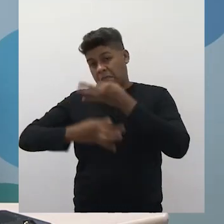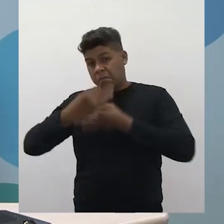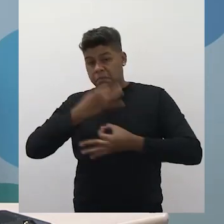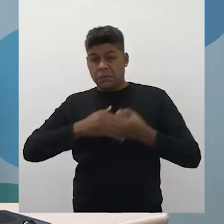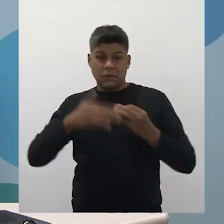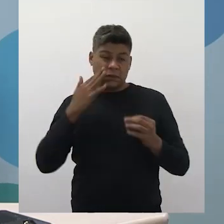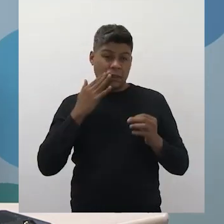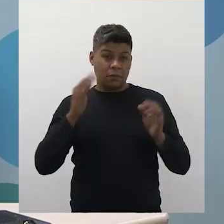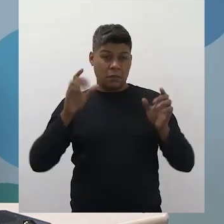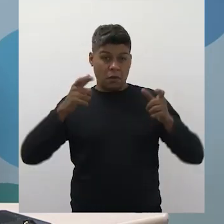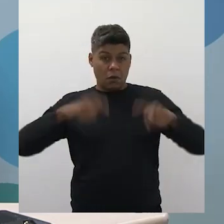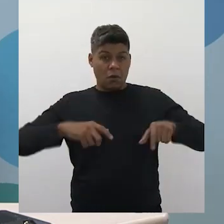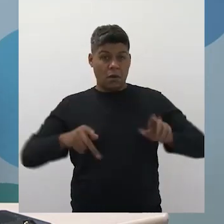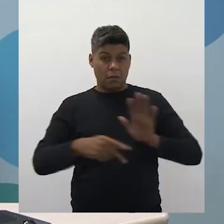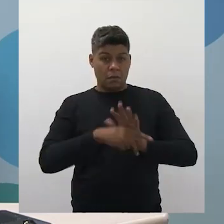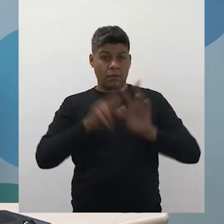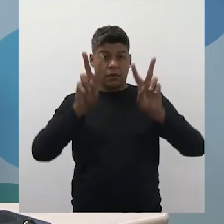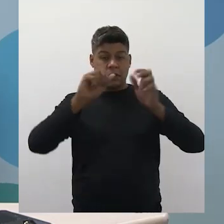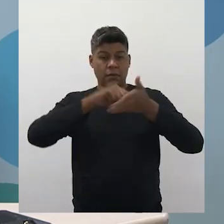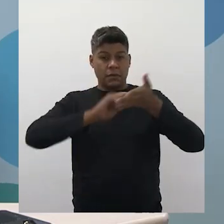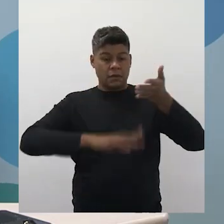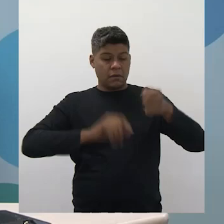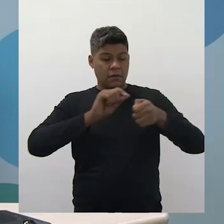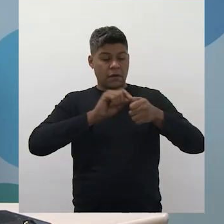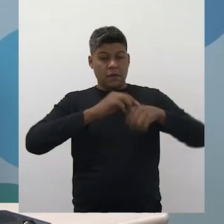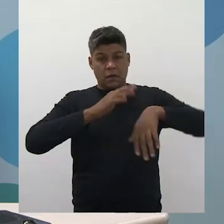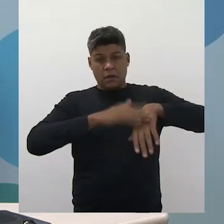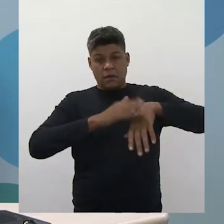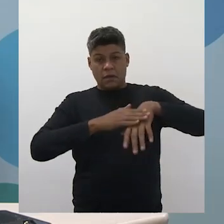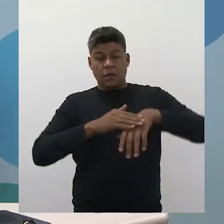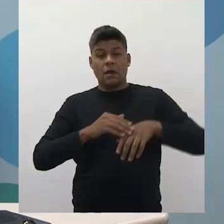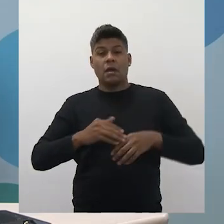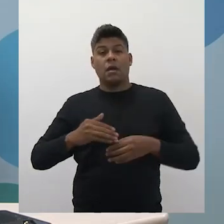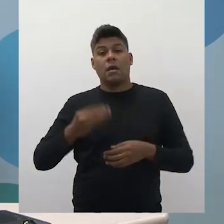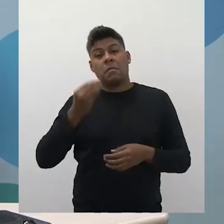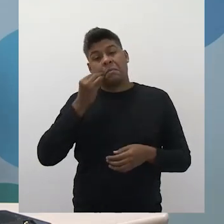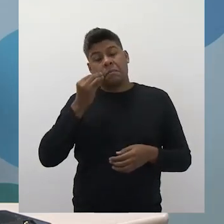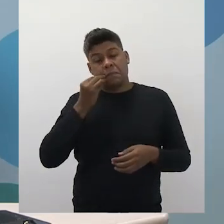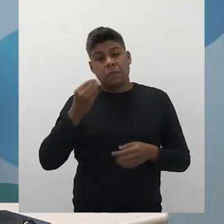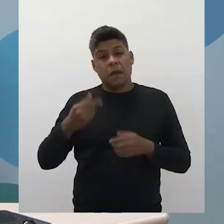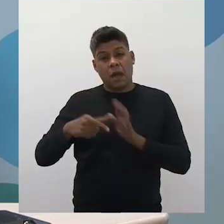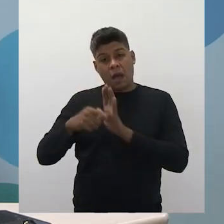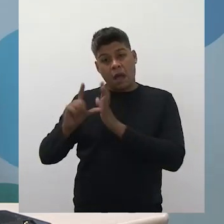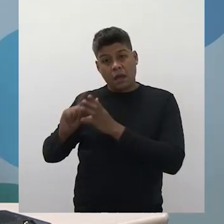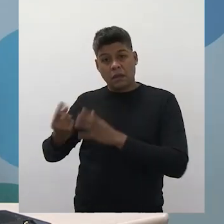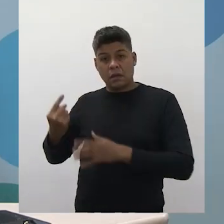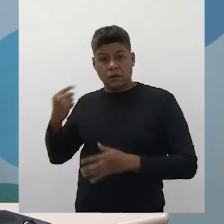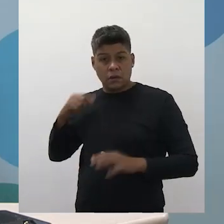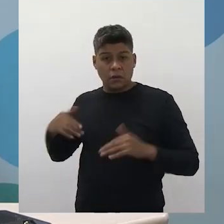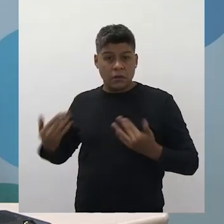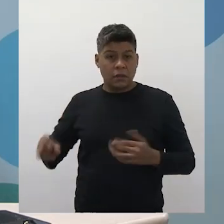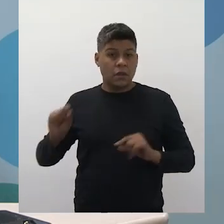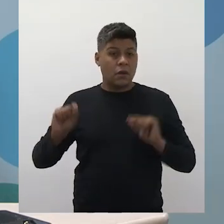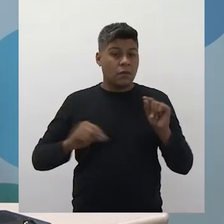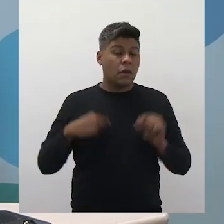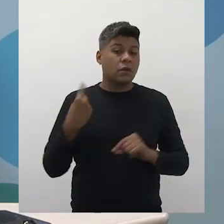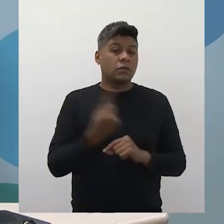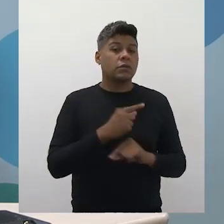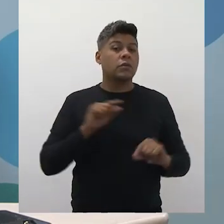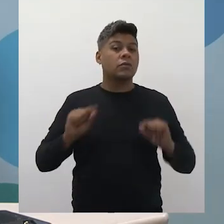essa temática, a temática das atividades propostas no desenvolvimento das etapas anteriores. Tá? Então, aí será a